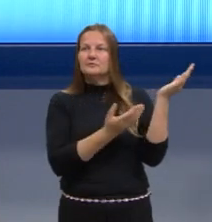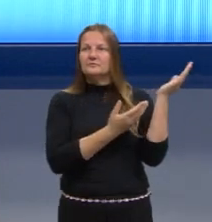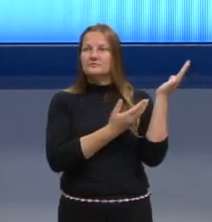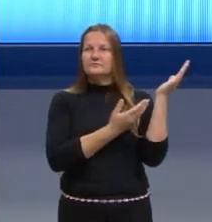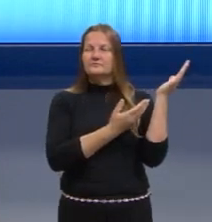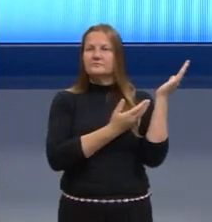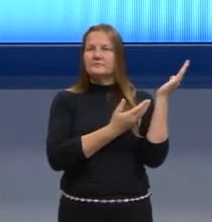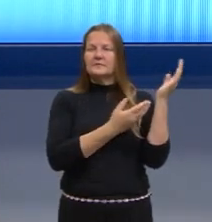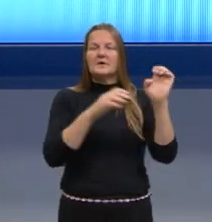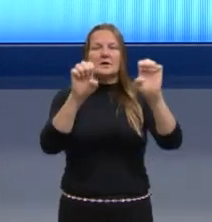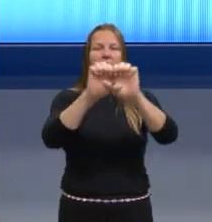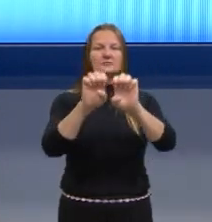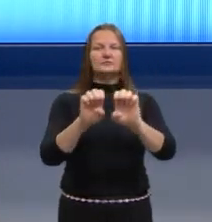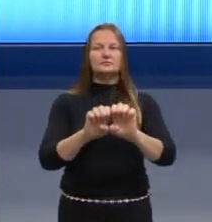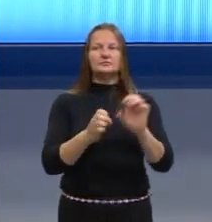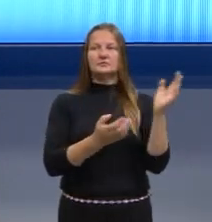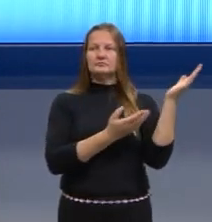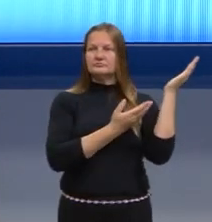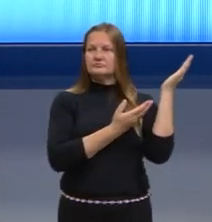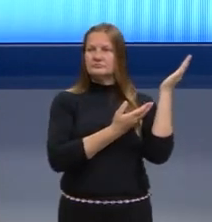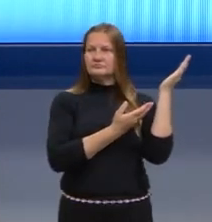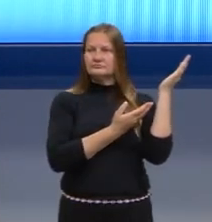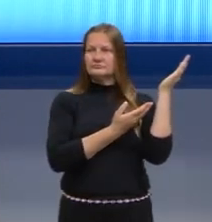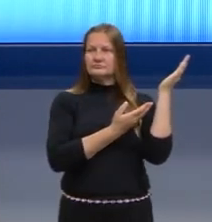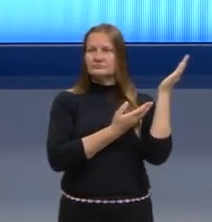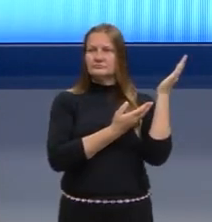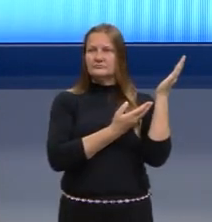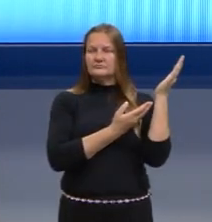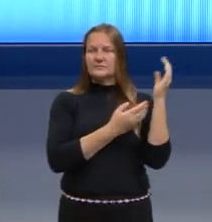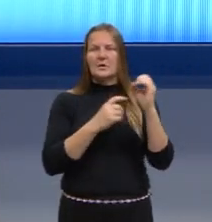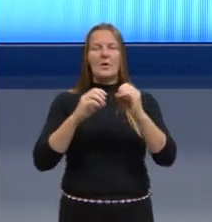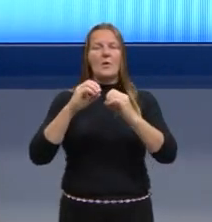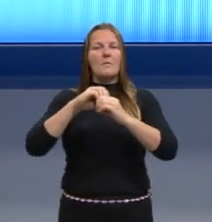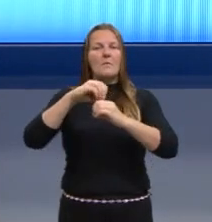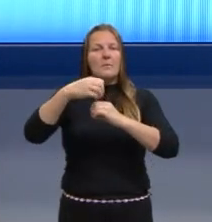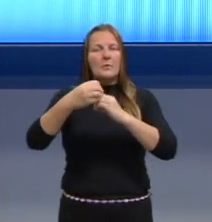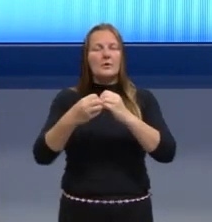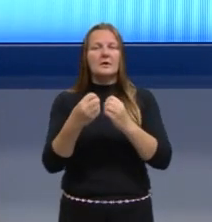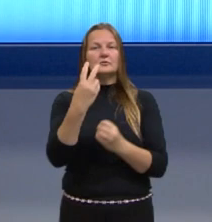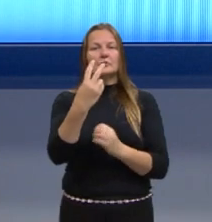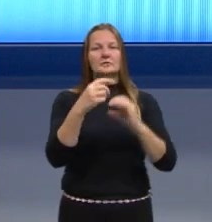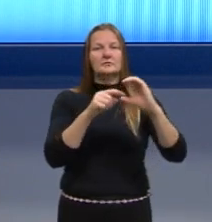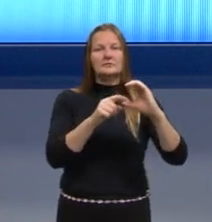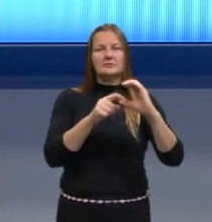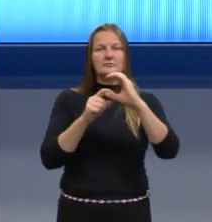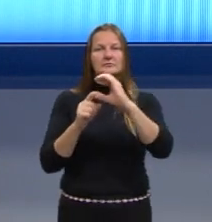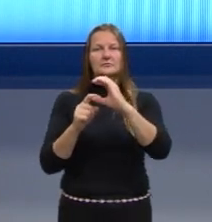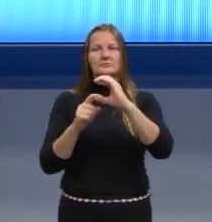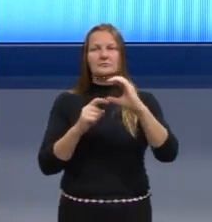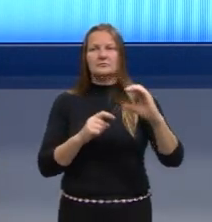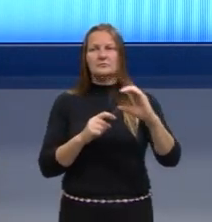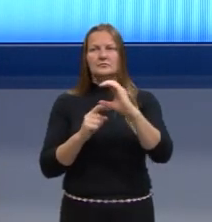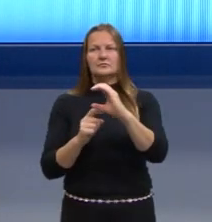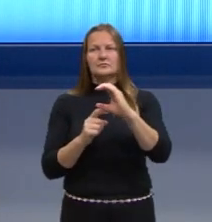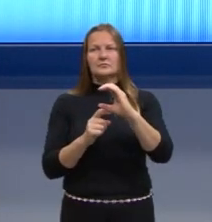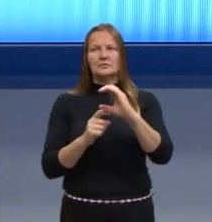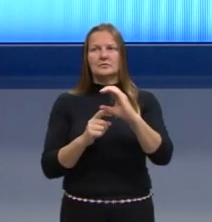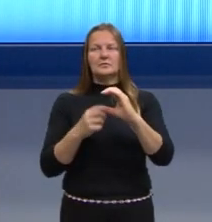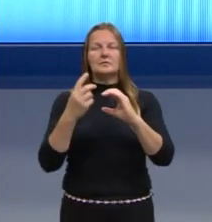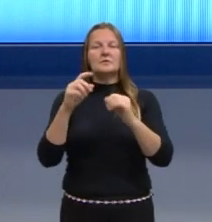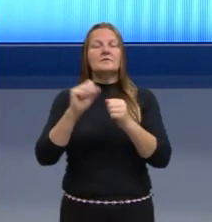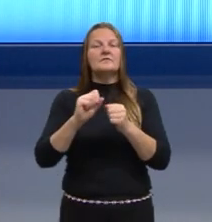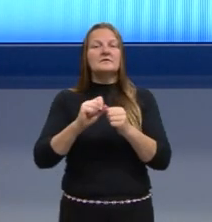tá uma estrutura de monômero certo que uma molécula de dois carbonos pequena né mas na hora de fazer